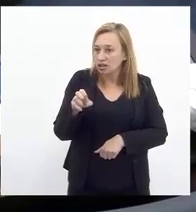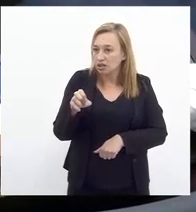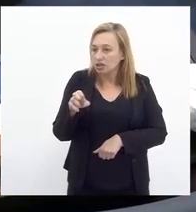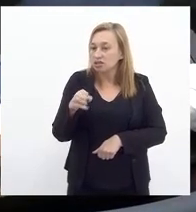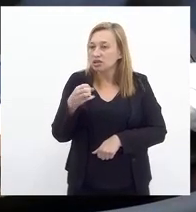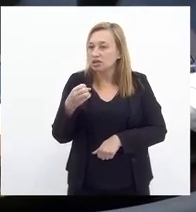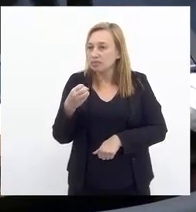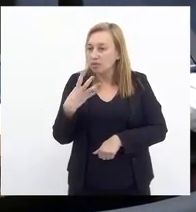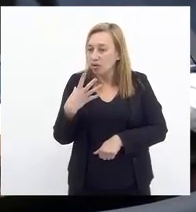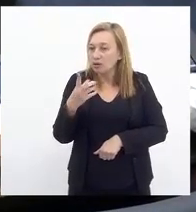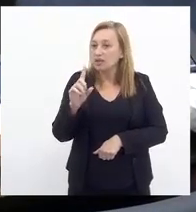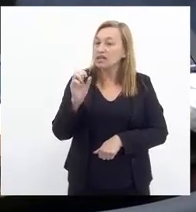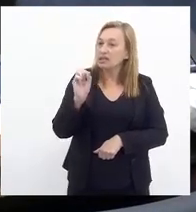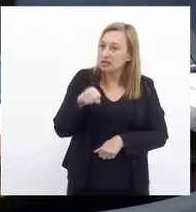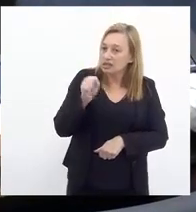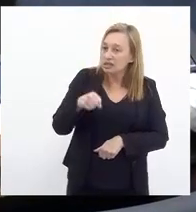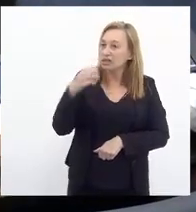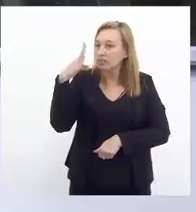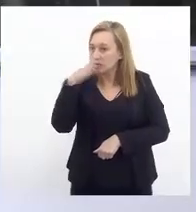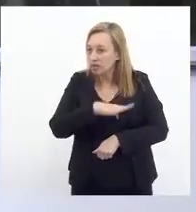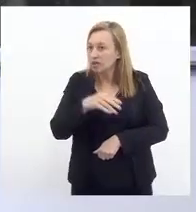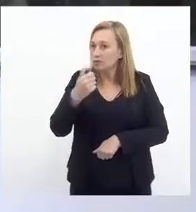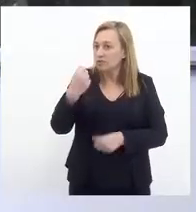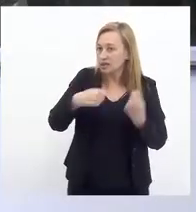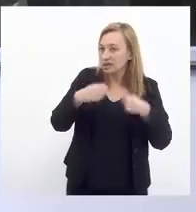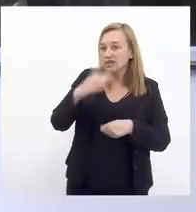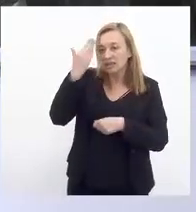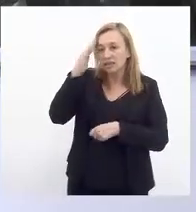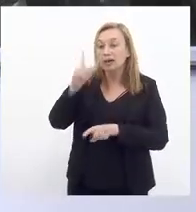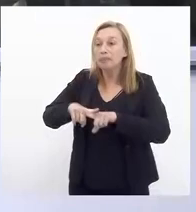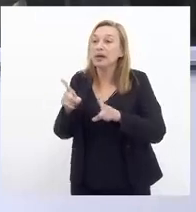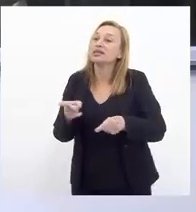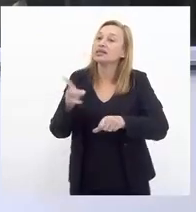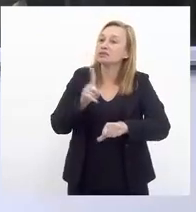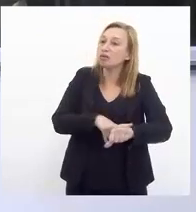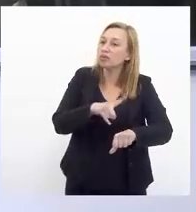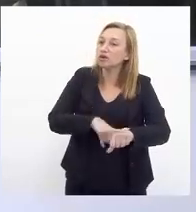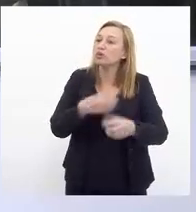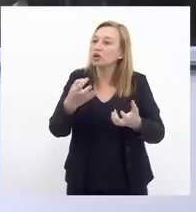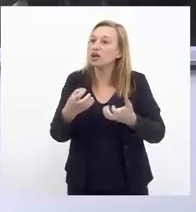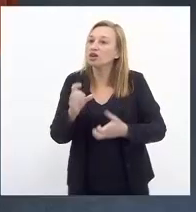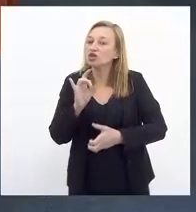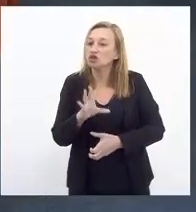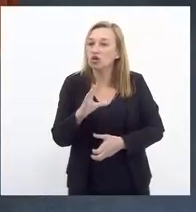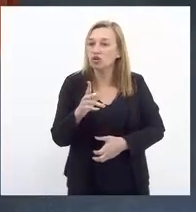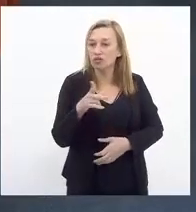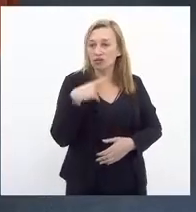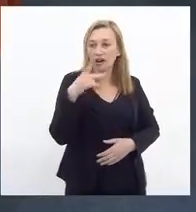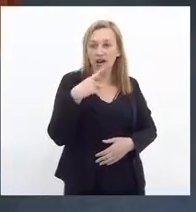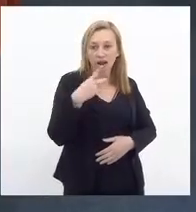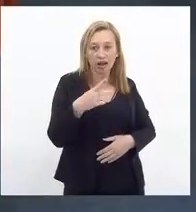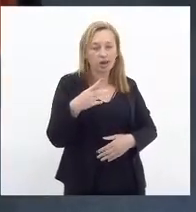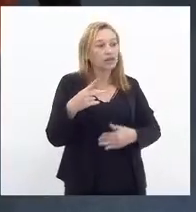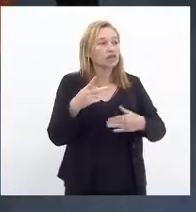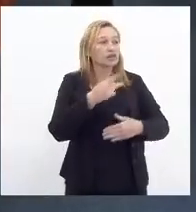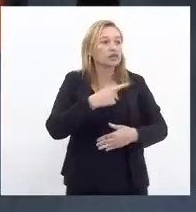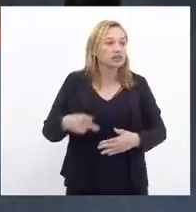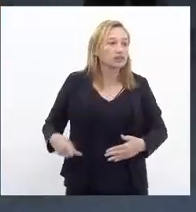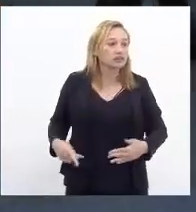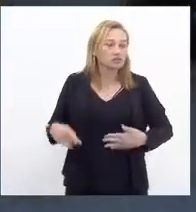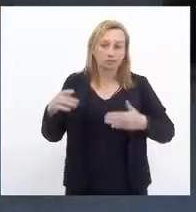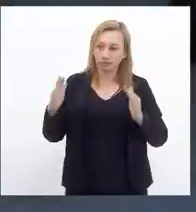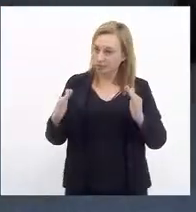maldade e assim que tem que ser entendido mas nesse momento eu quero apenas me dirigir à presidência dessa